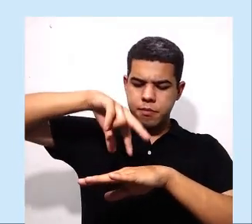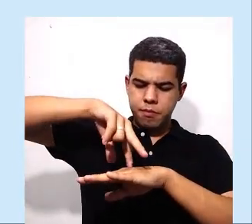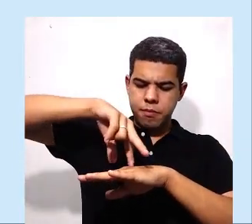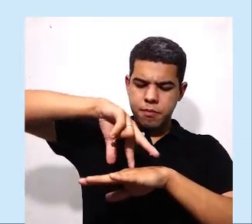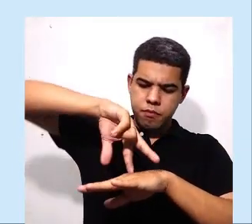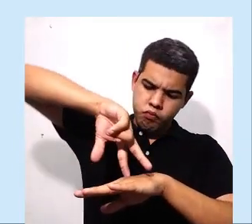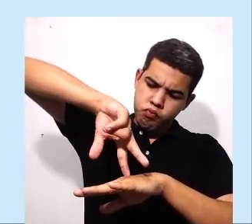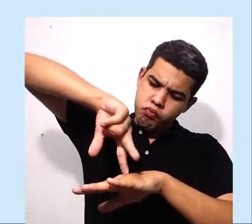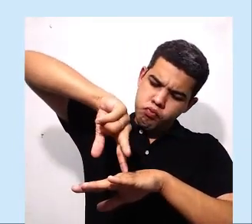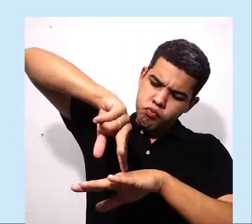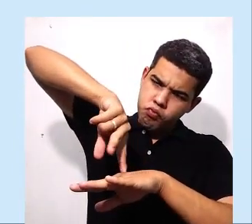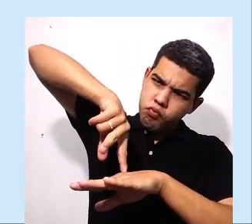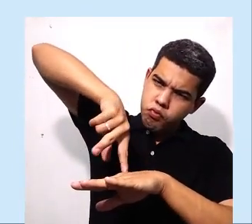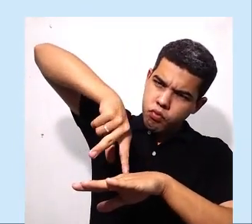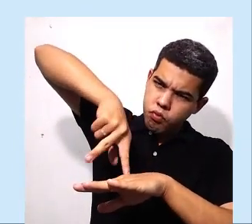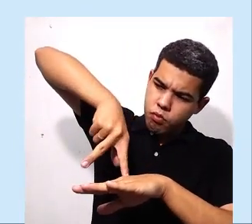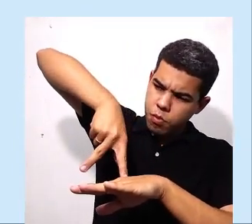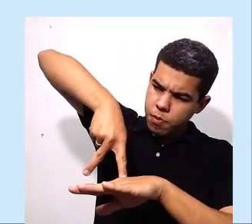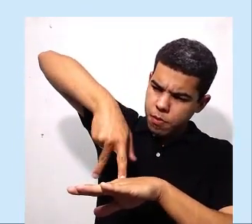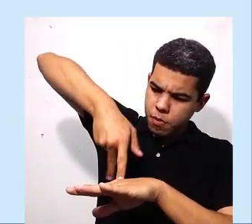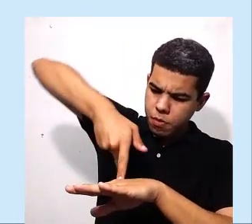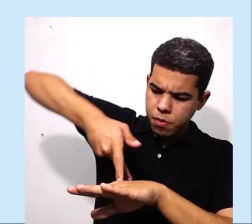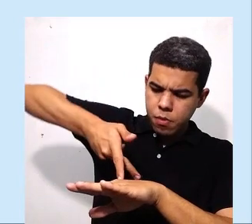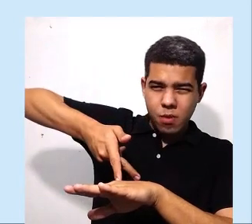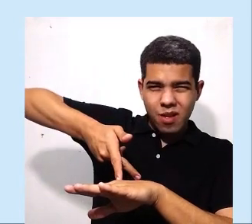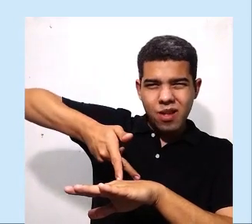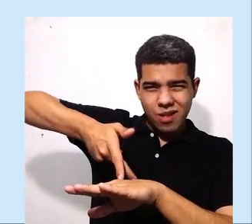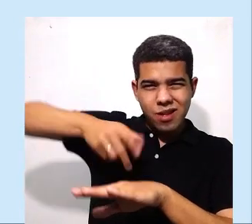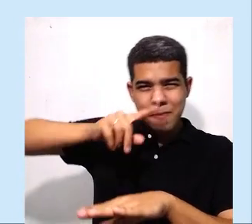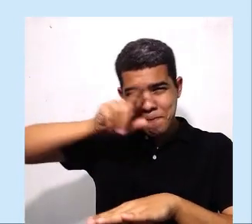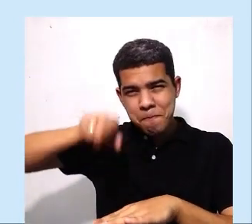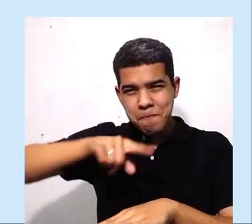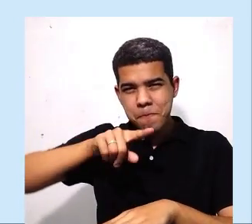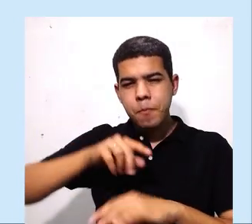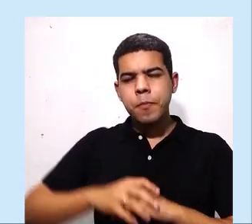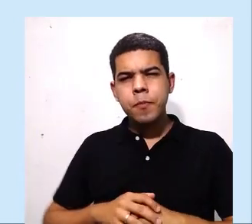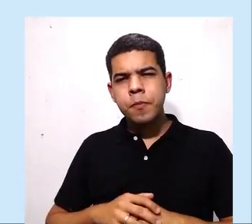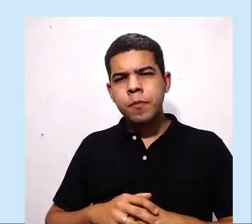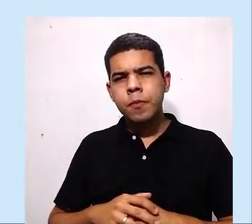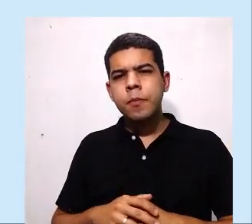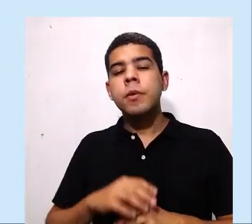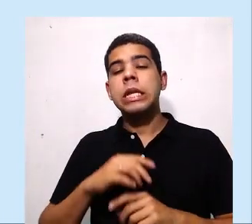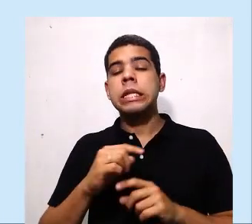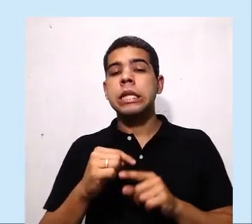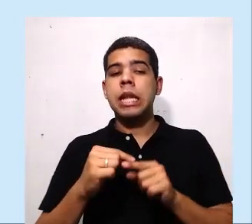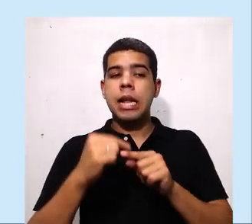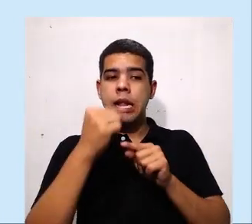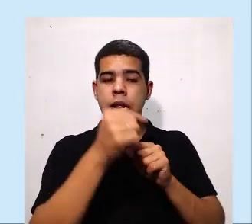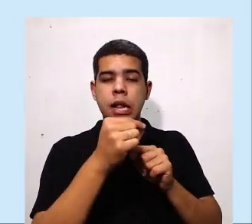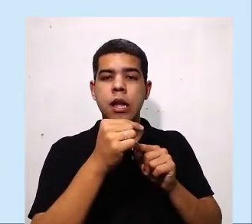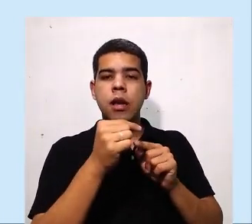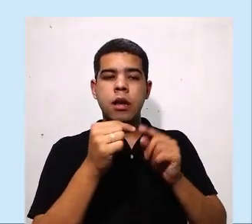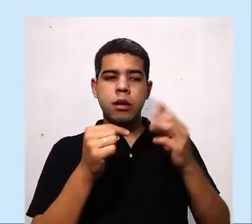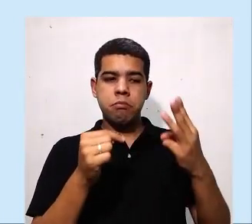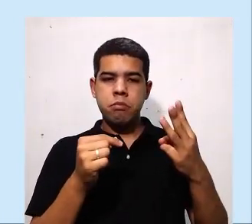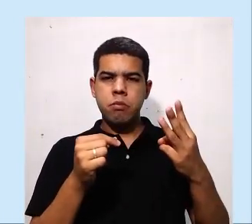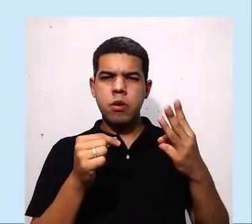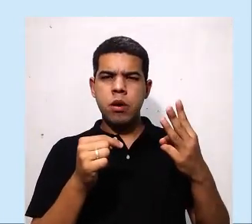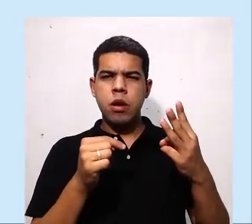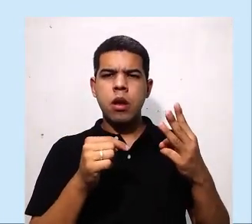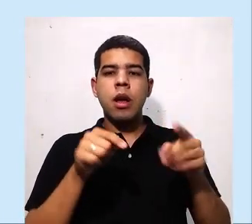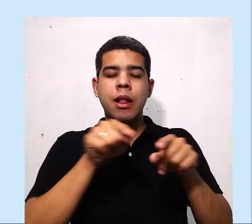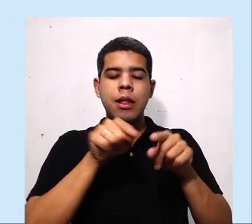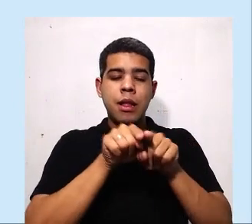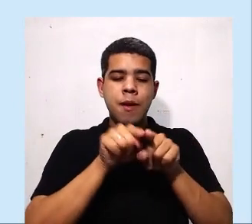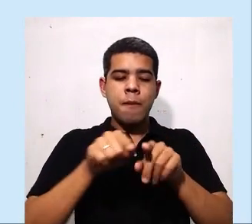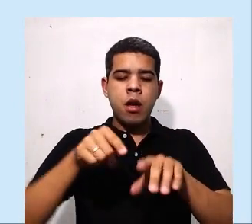lado, que nesse caso é 3, e vou colocar a ponta seca do outro lado. E vou girar. Você vai ver que vai ter um ponto em comum. Se você